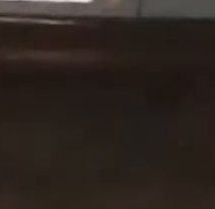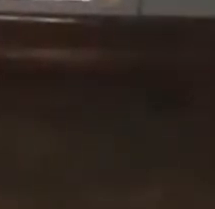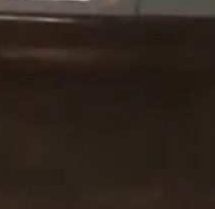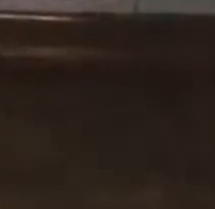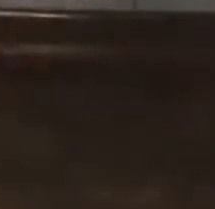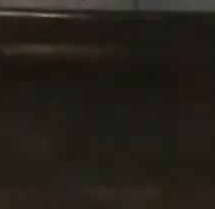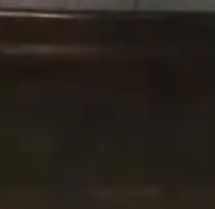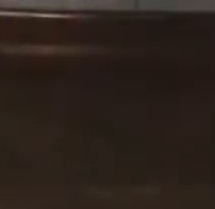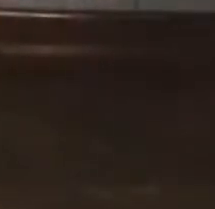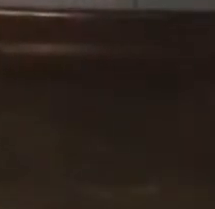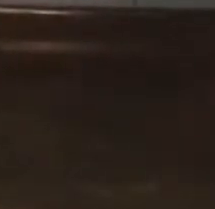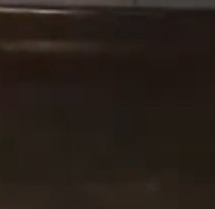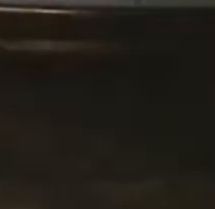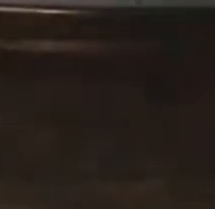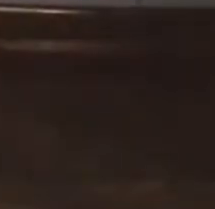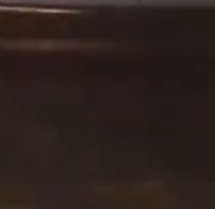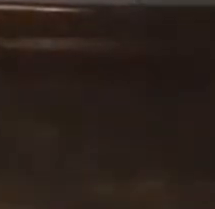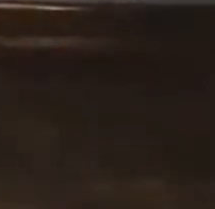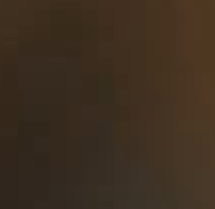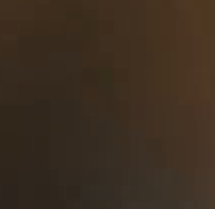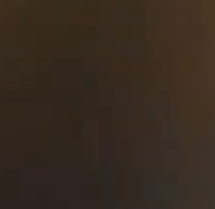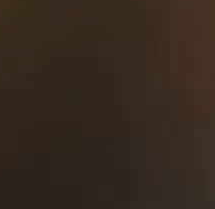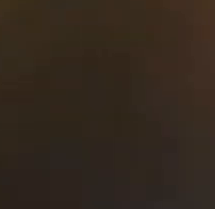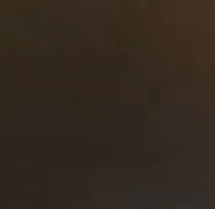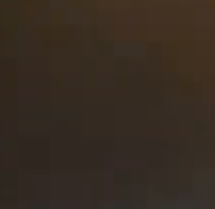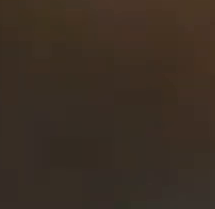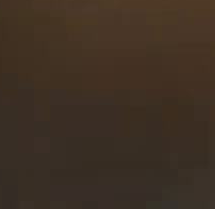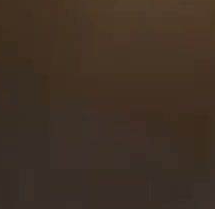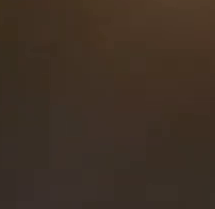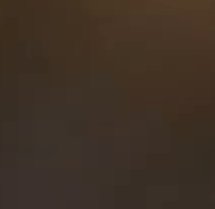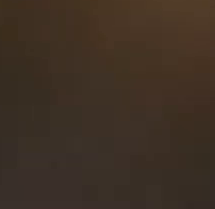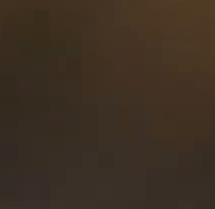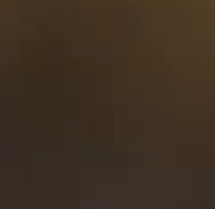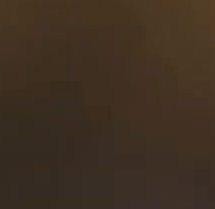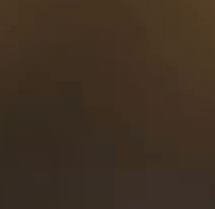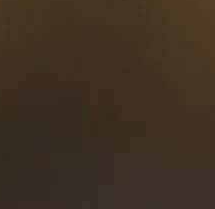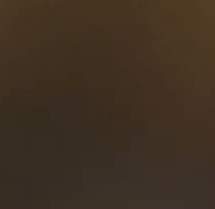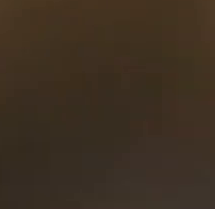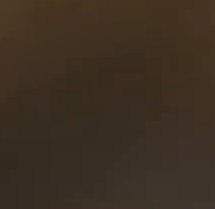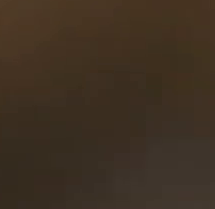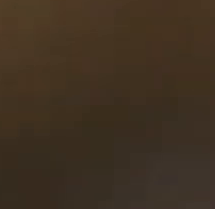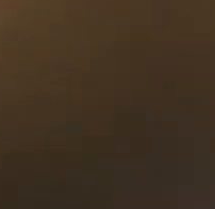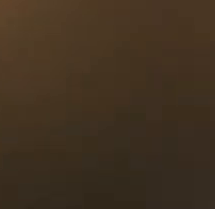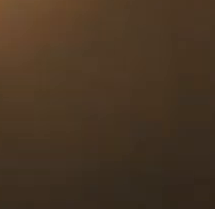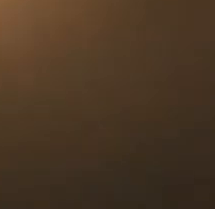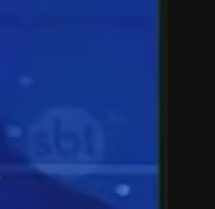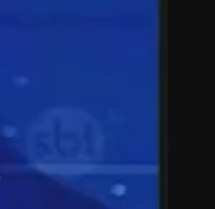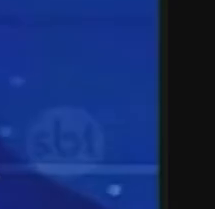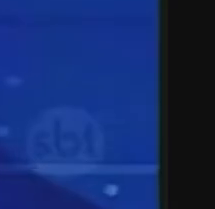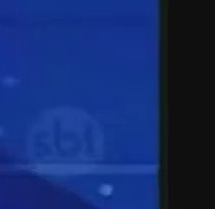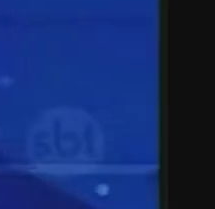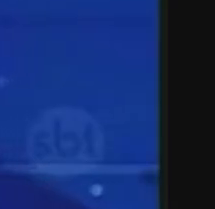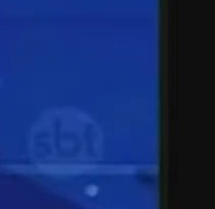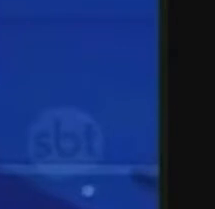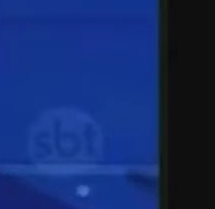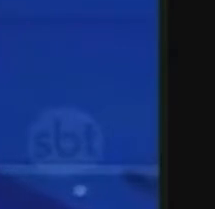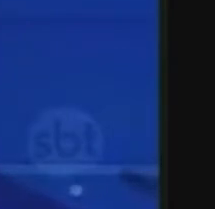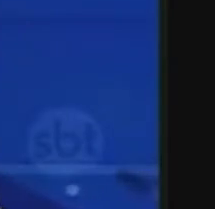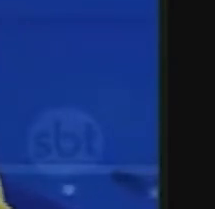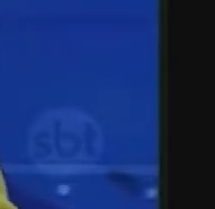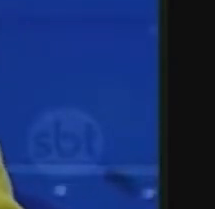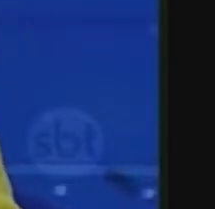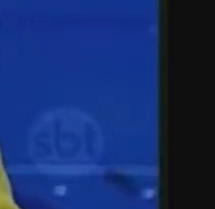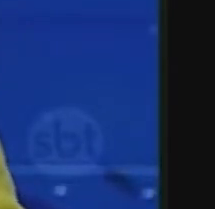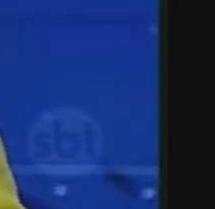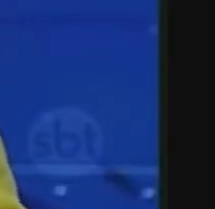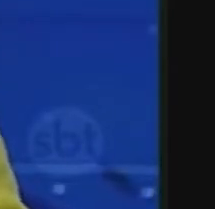nuca. Ele era envolvido com o tráfico de drogas e já tinha duas passagens pela polícia por esse crime. Um professor de uma escola